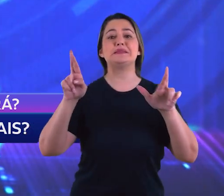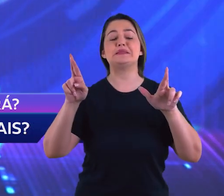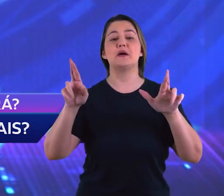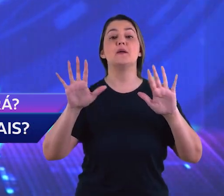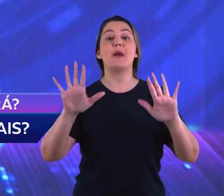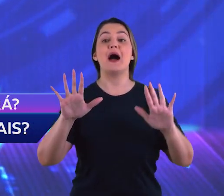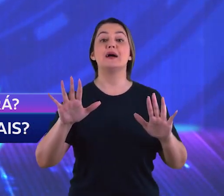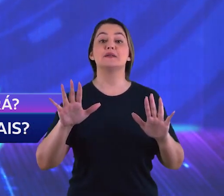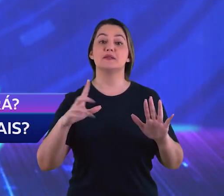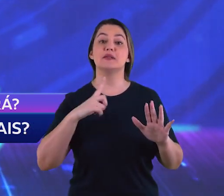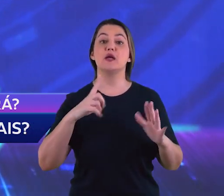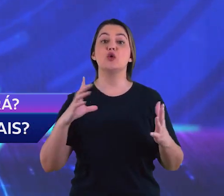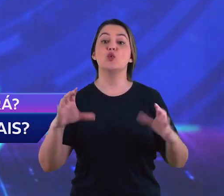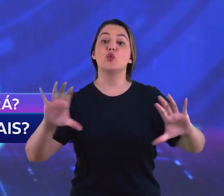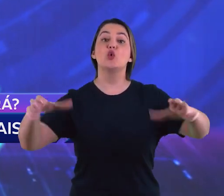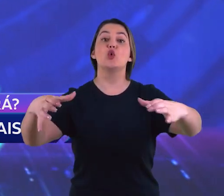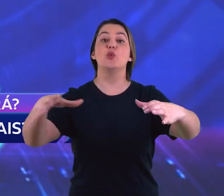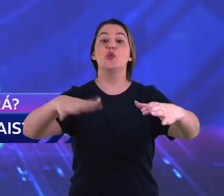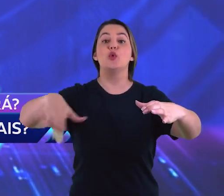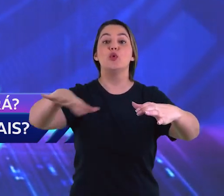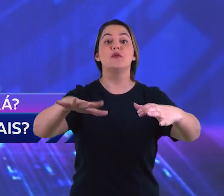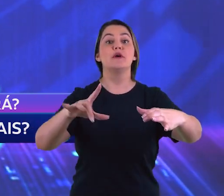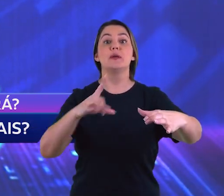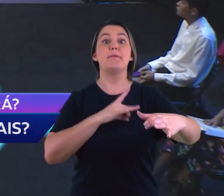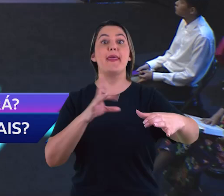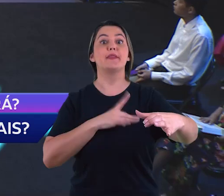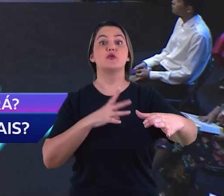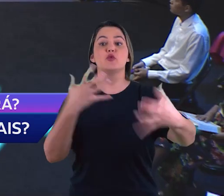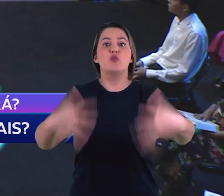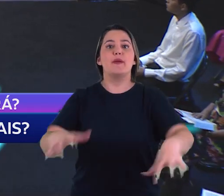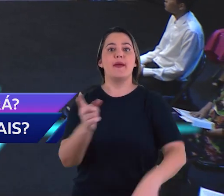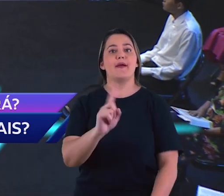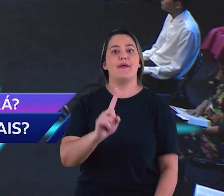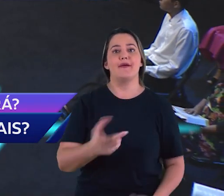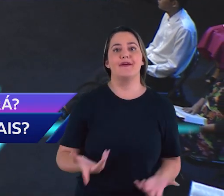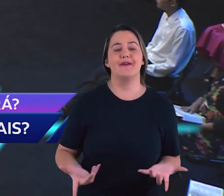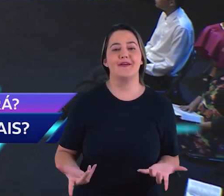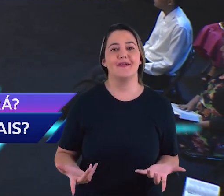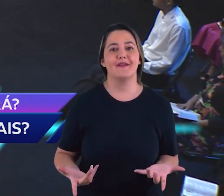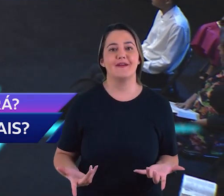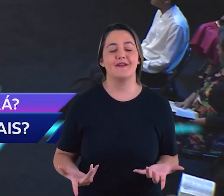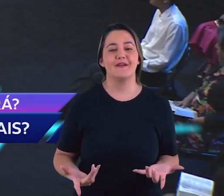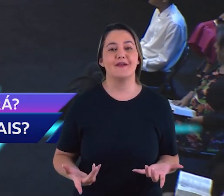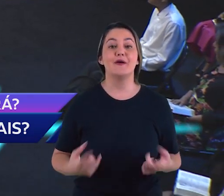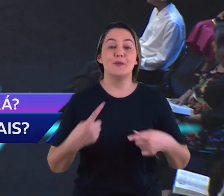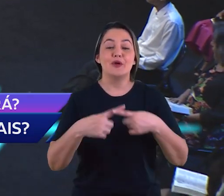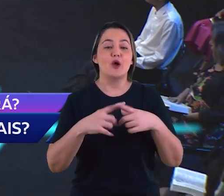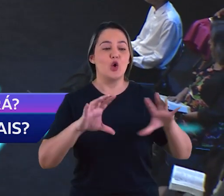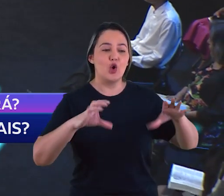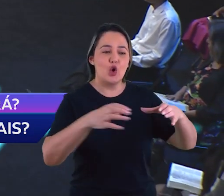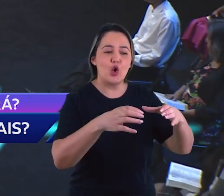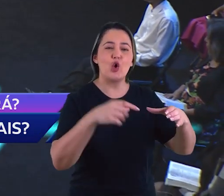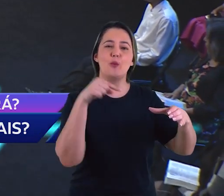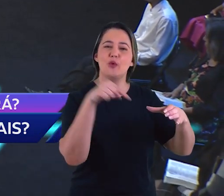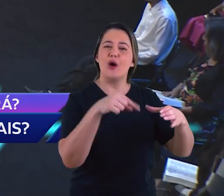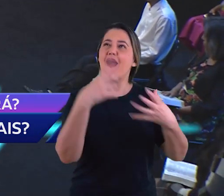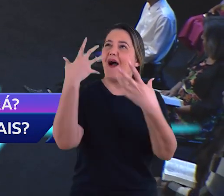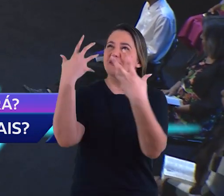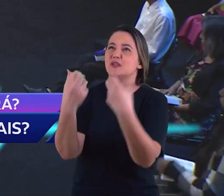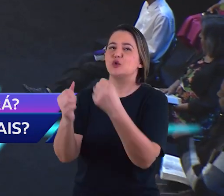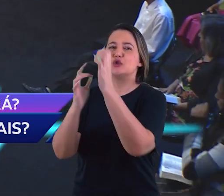esperança, será uma desgraça na vida de um grupo de pessoas. Será uma tragédia. Enquanto que os